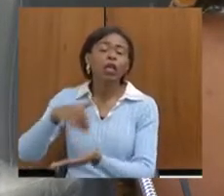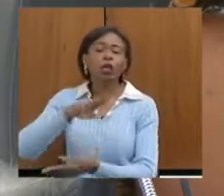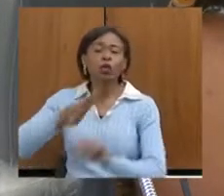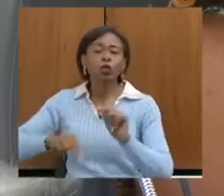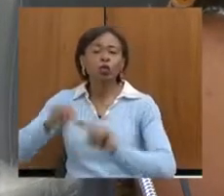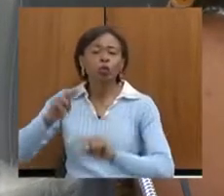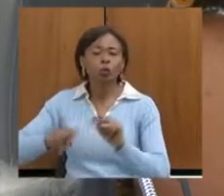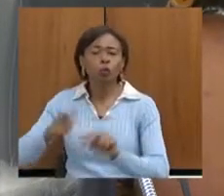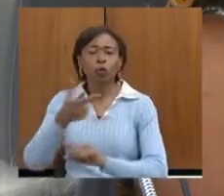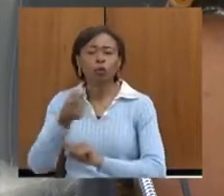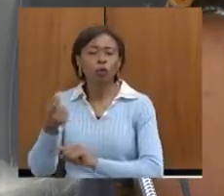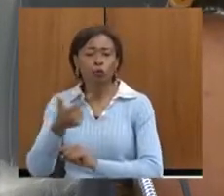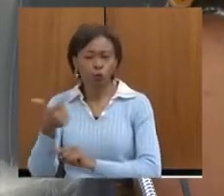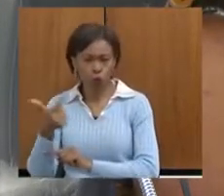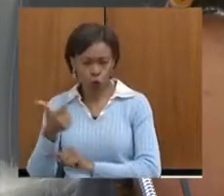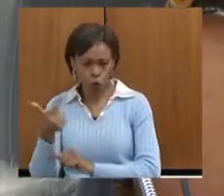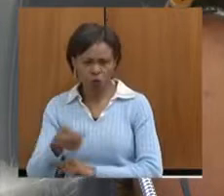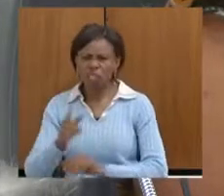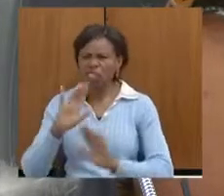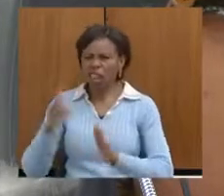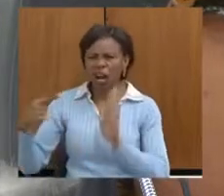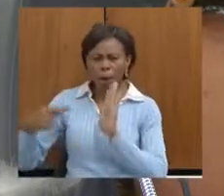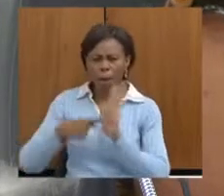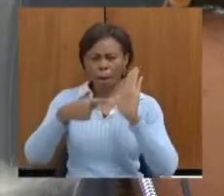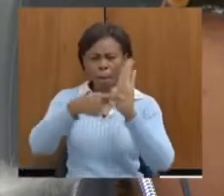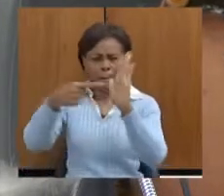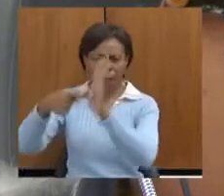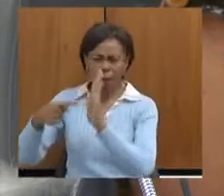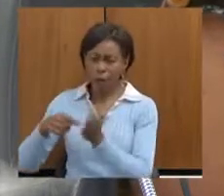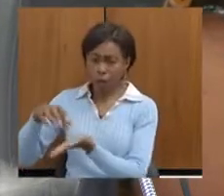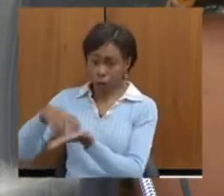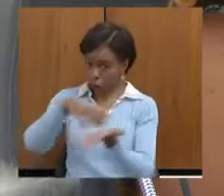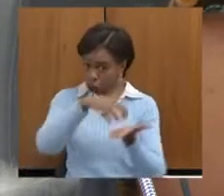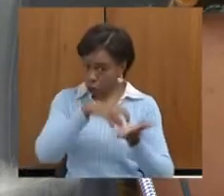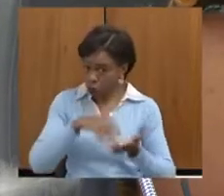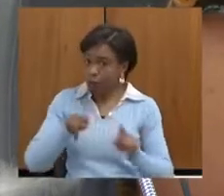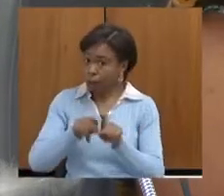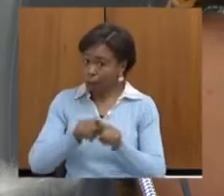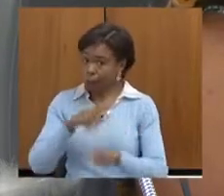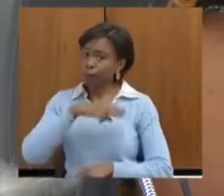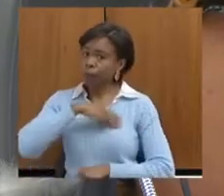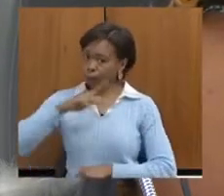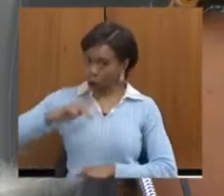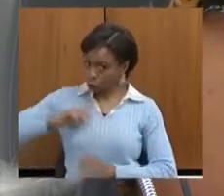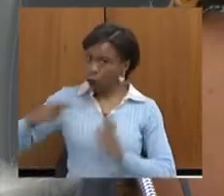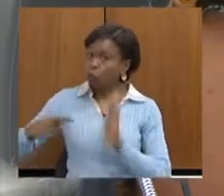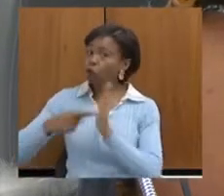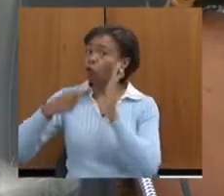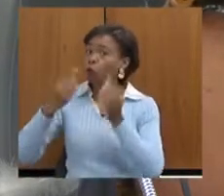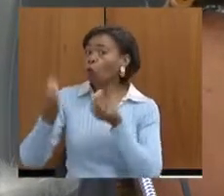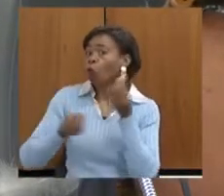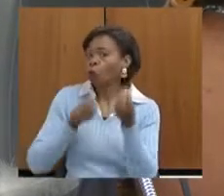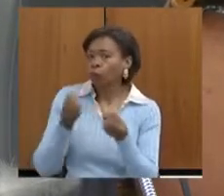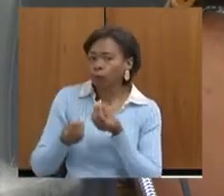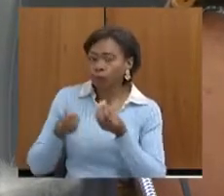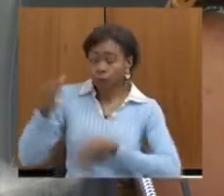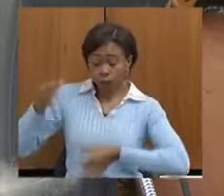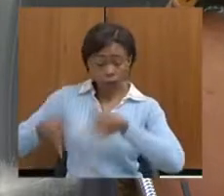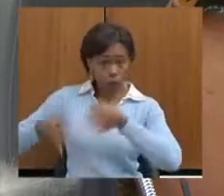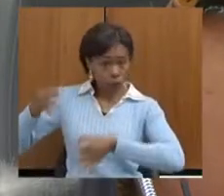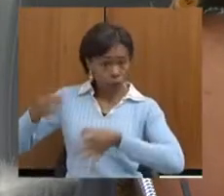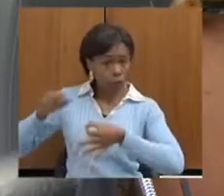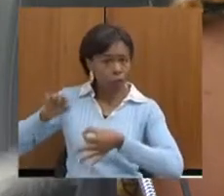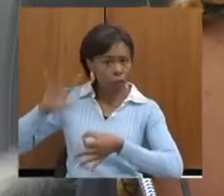foi fruto de denúncia em vários órgãos e do próprio ministério público e como que a justiça tua alinhado